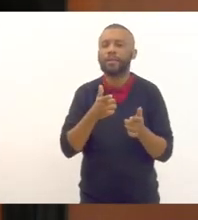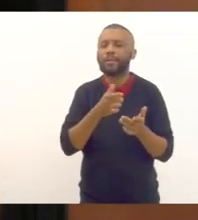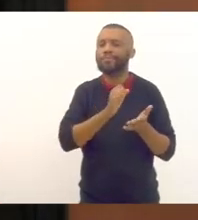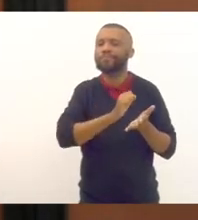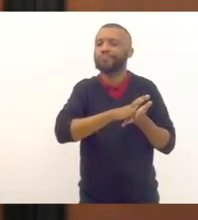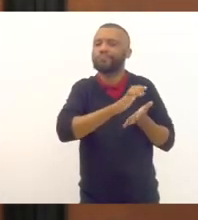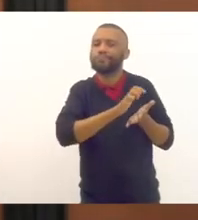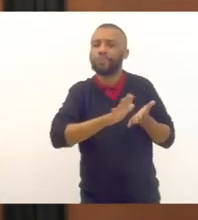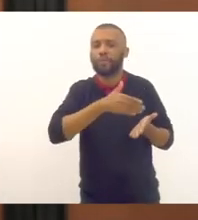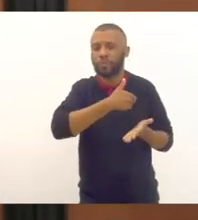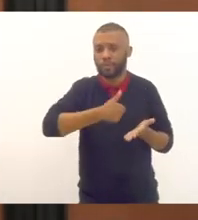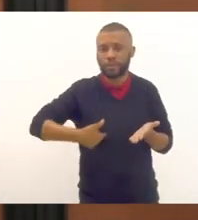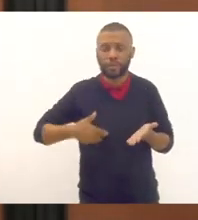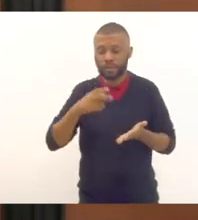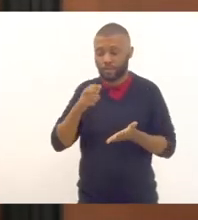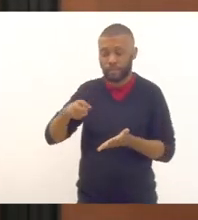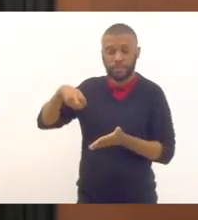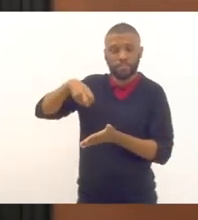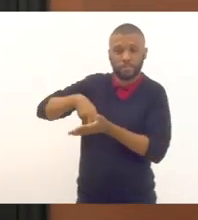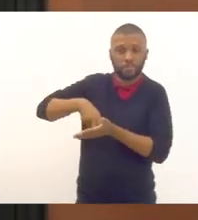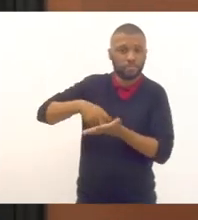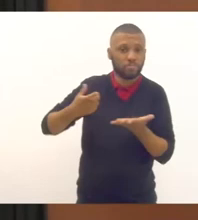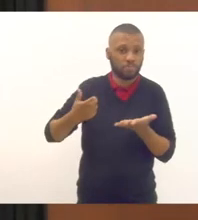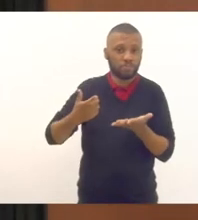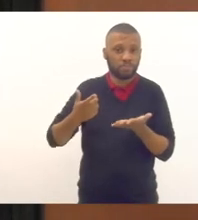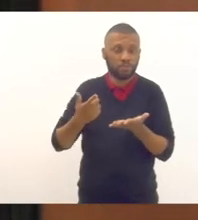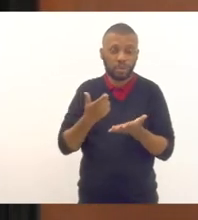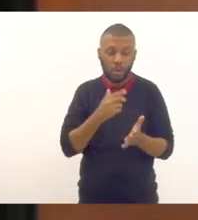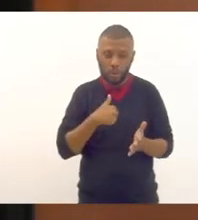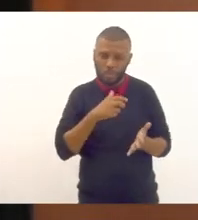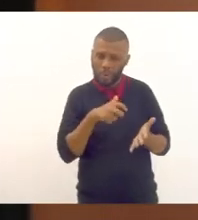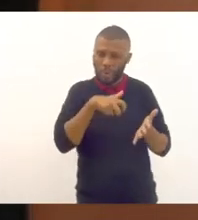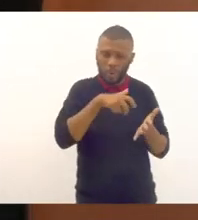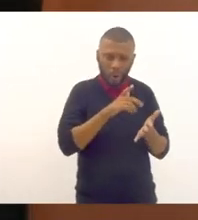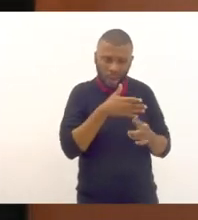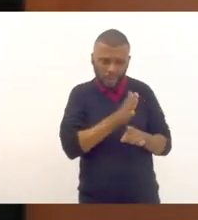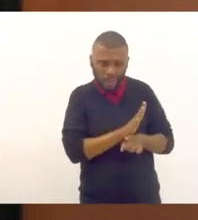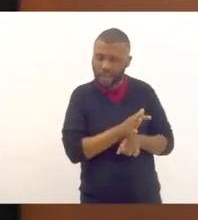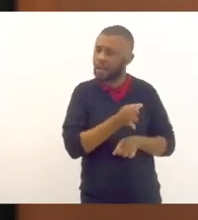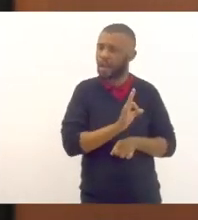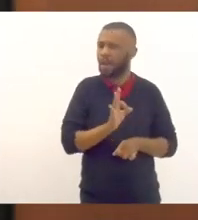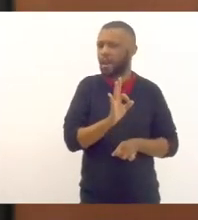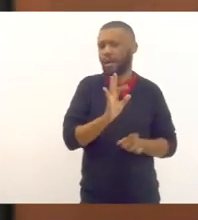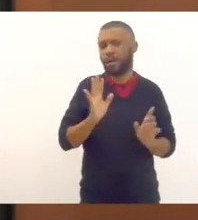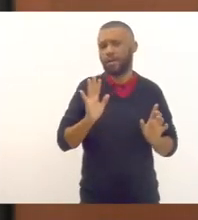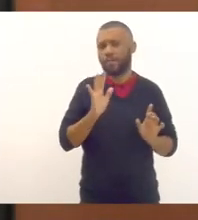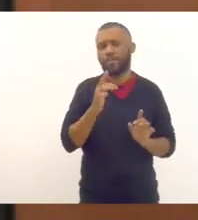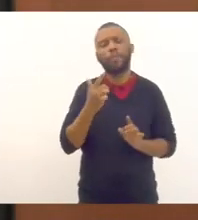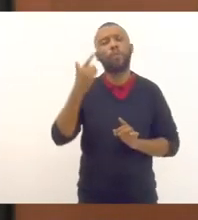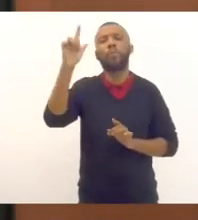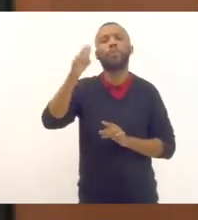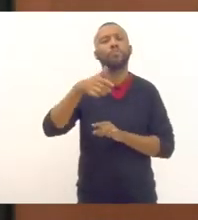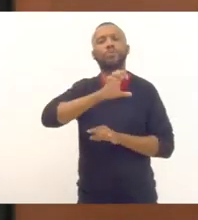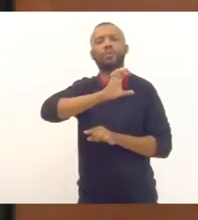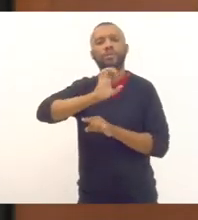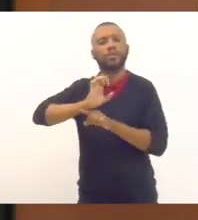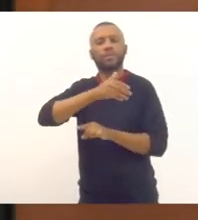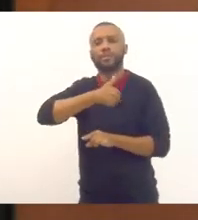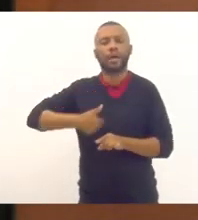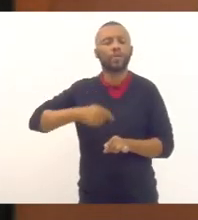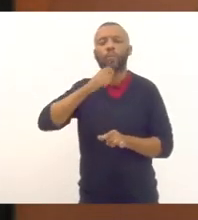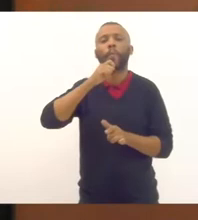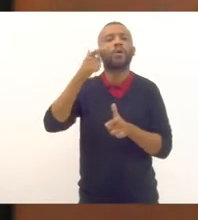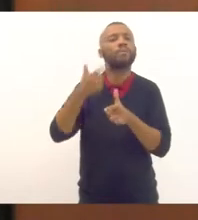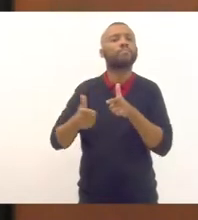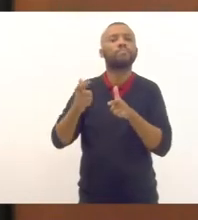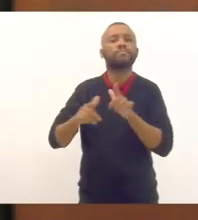estado que está penalizando ele? Não contribui, está certo. Entendeu? Então, ele placa em outro estado, legalmente, não tem problema nenhum.